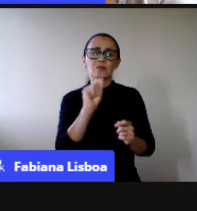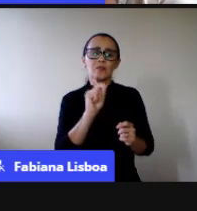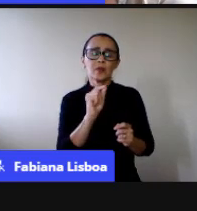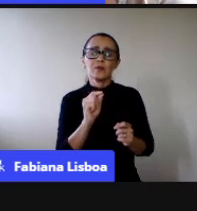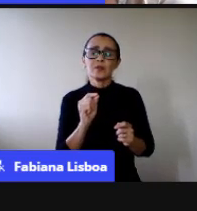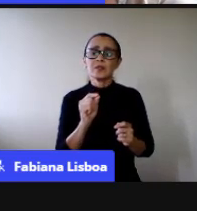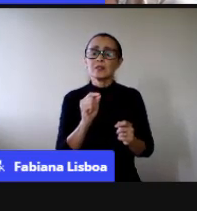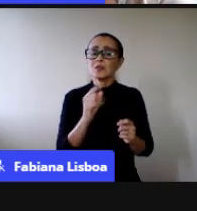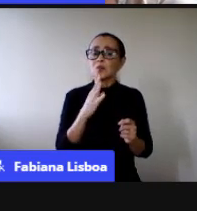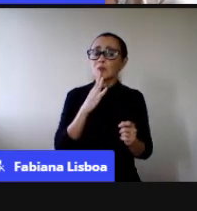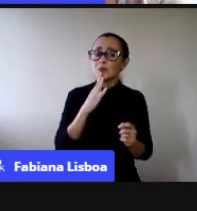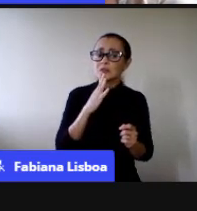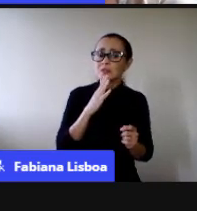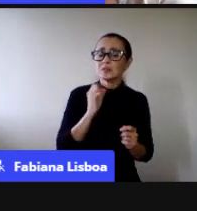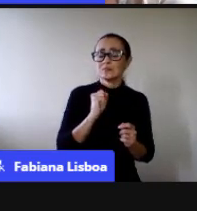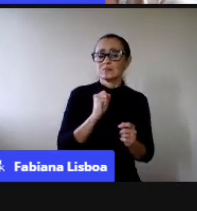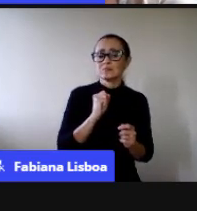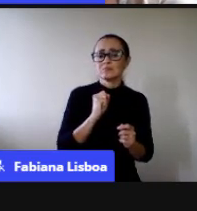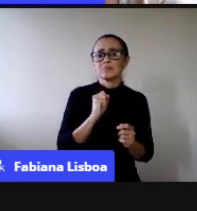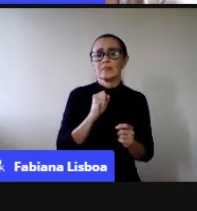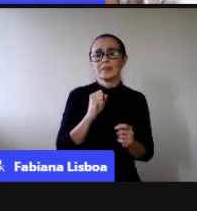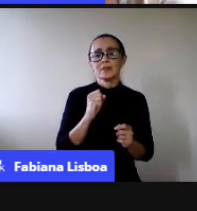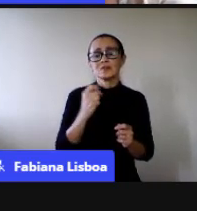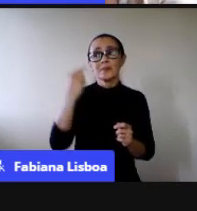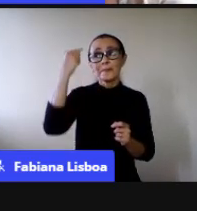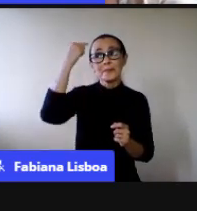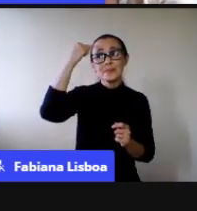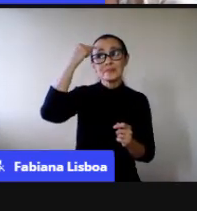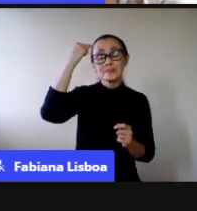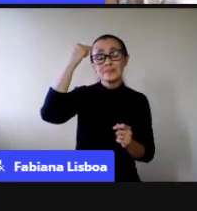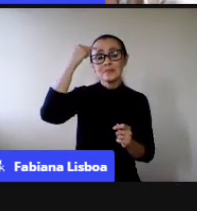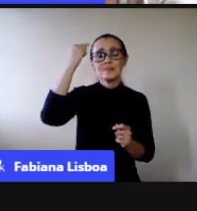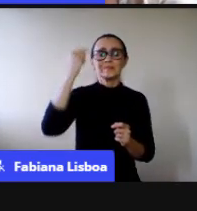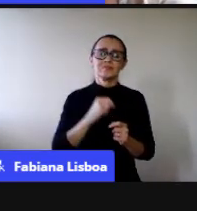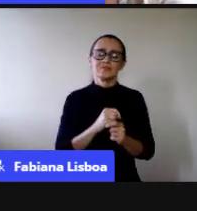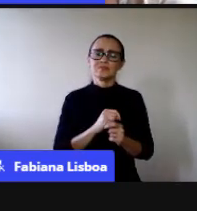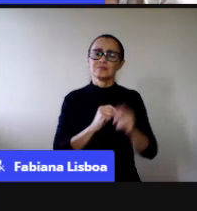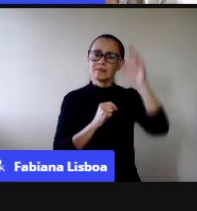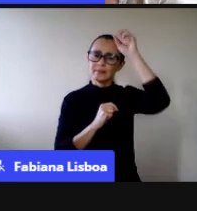sabemos, mas naquilo que pensamos que sabemos.